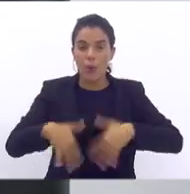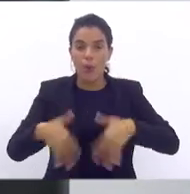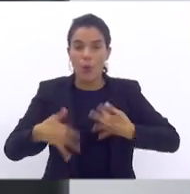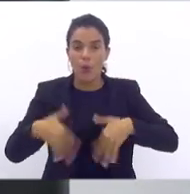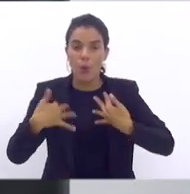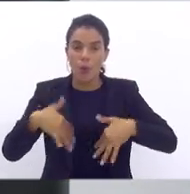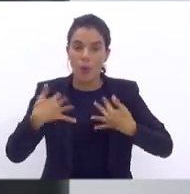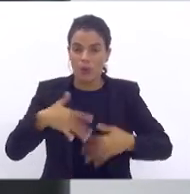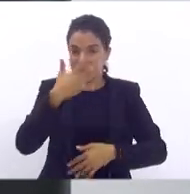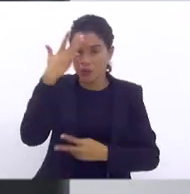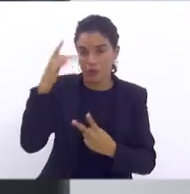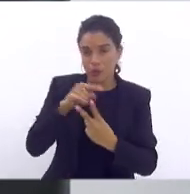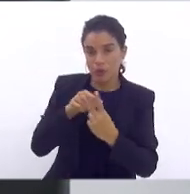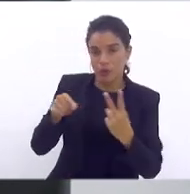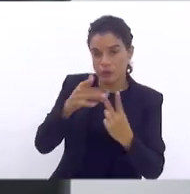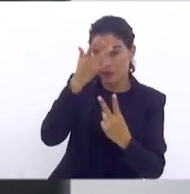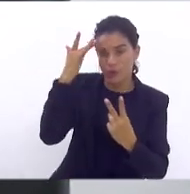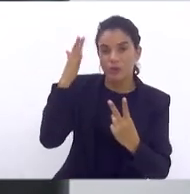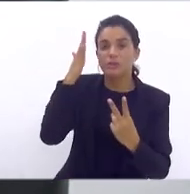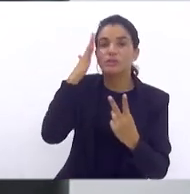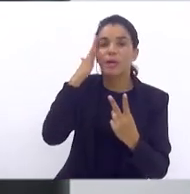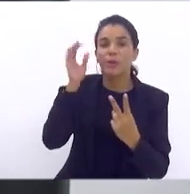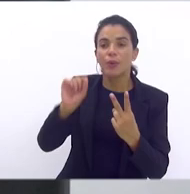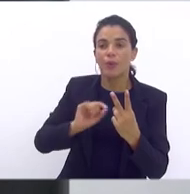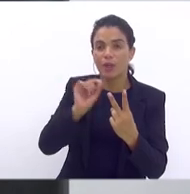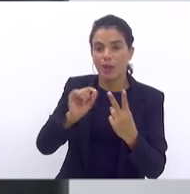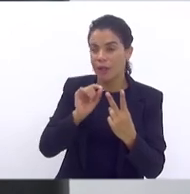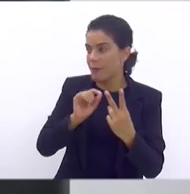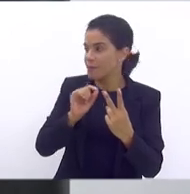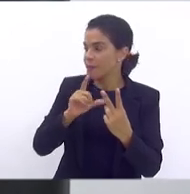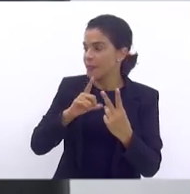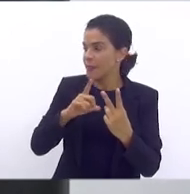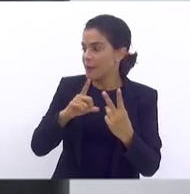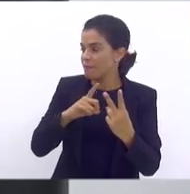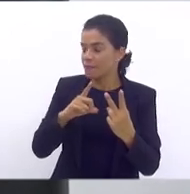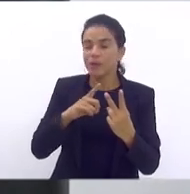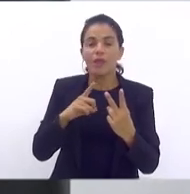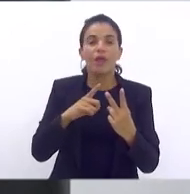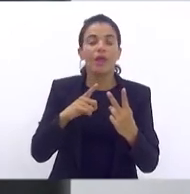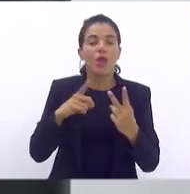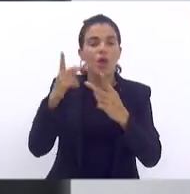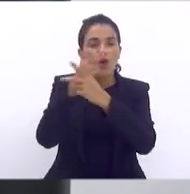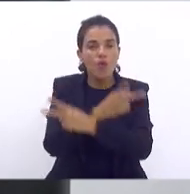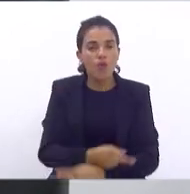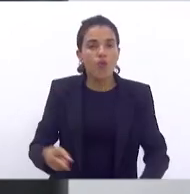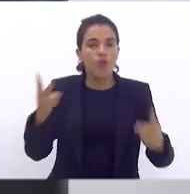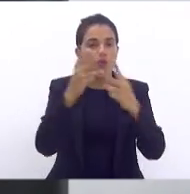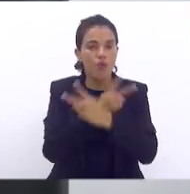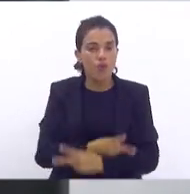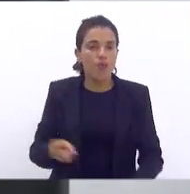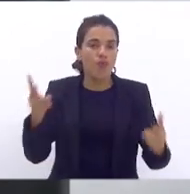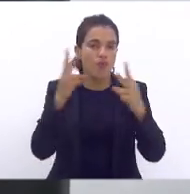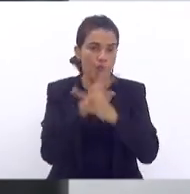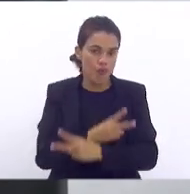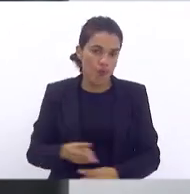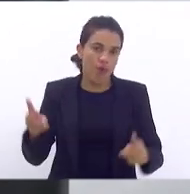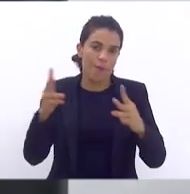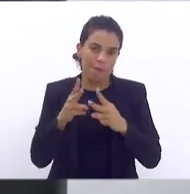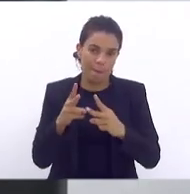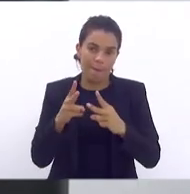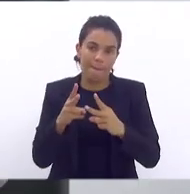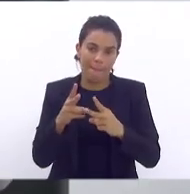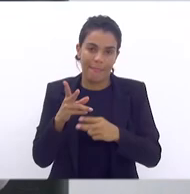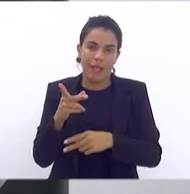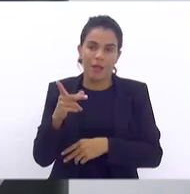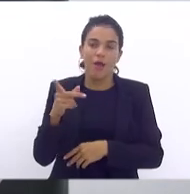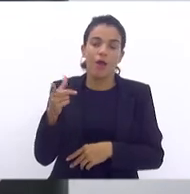como tripulante, ao mesmo tempo sabendo que o navio estava à deriva, ventava muito naquele dia, as pessoas devem recordar, e o navio foi de encontro